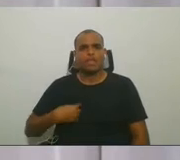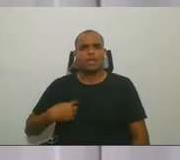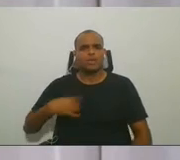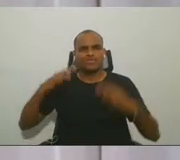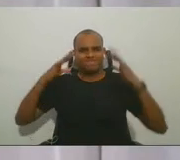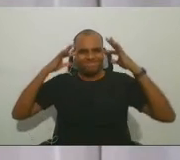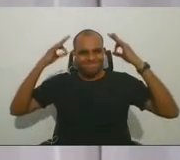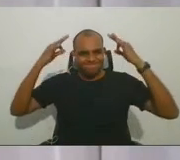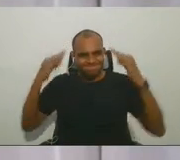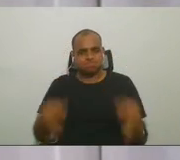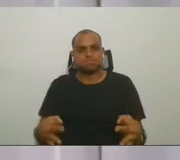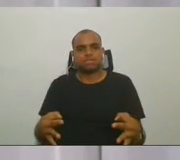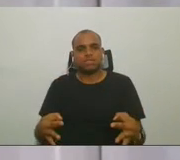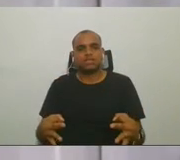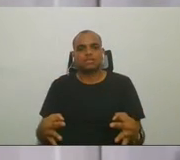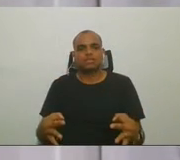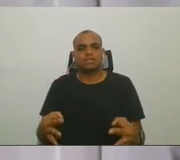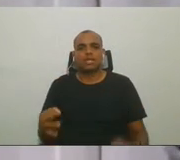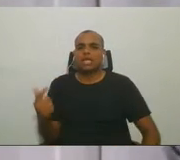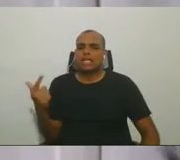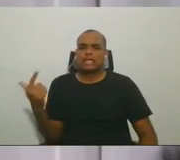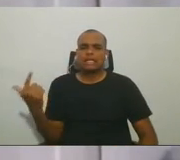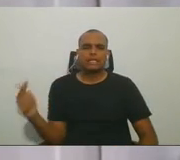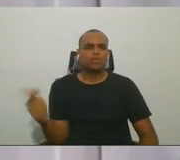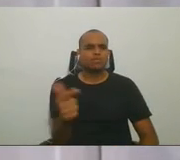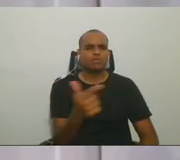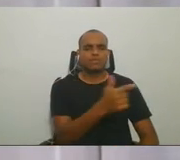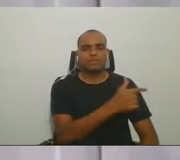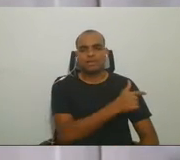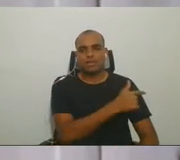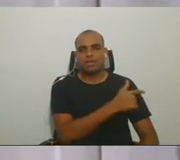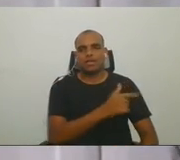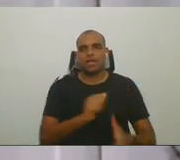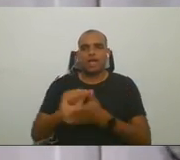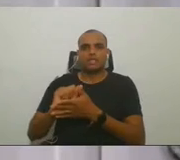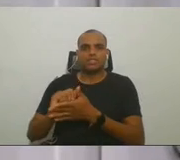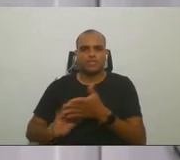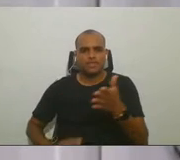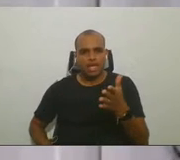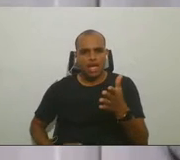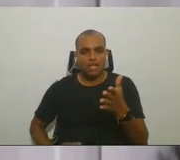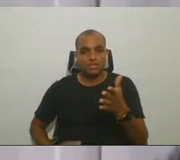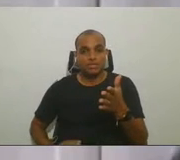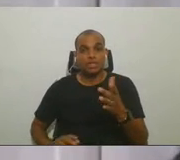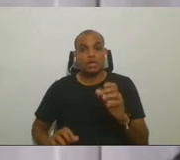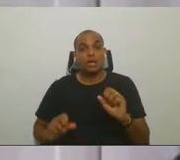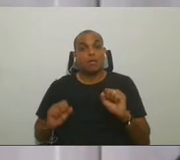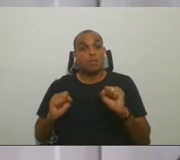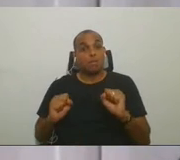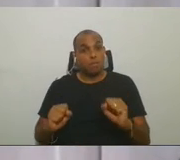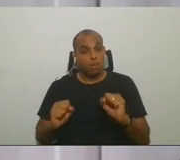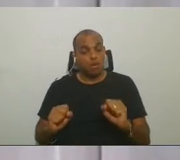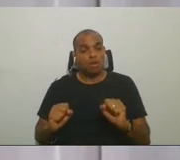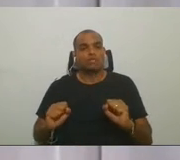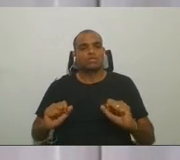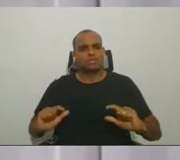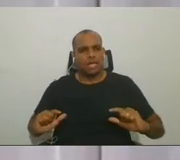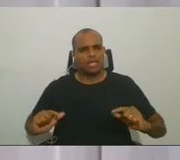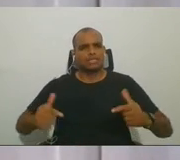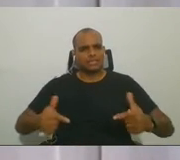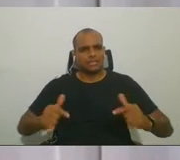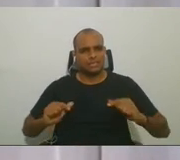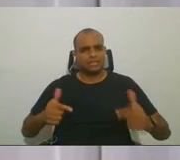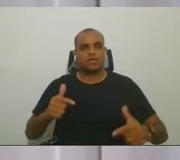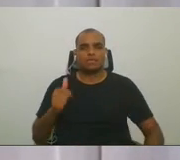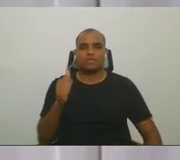convencida de que não existe nenhuma atividade que não possa ser realizada por